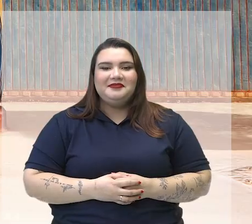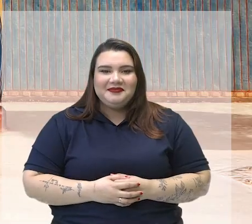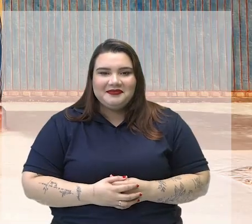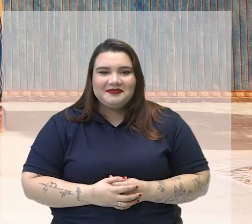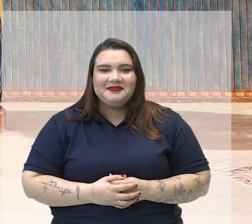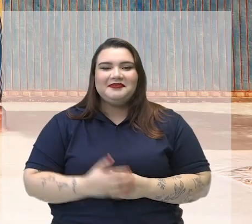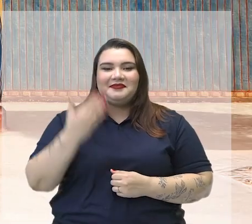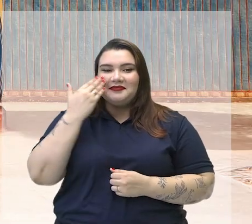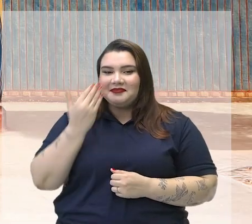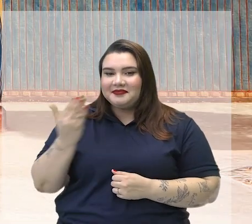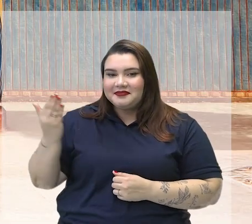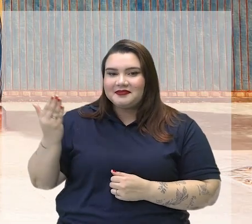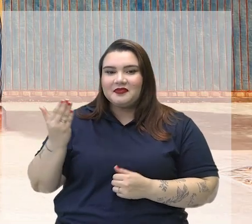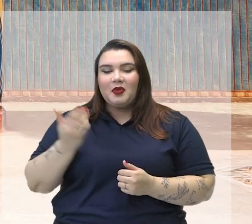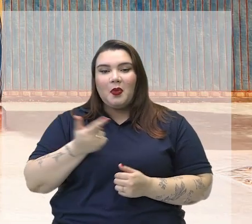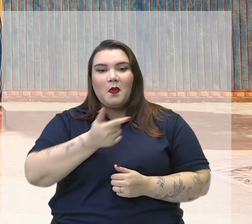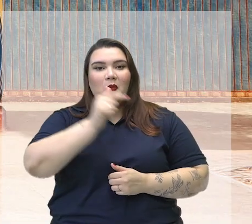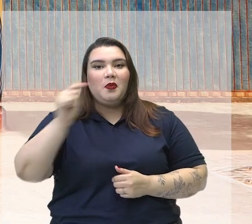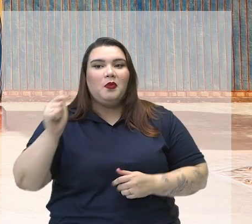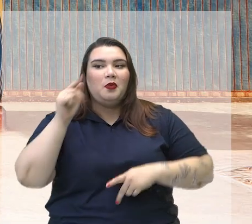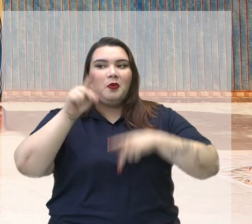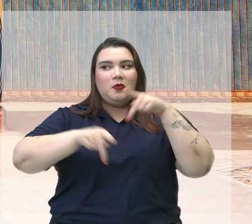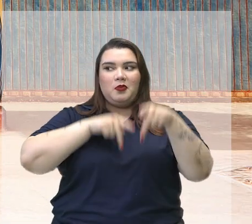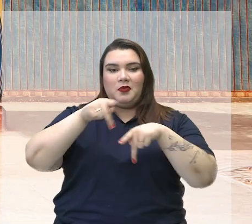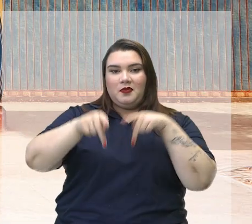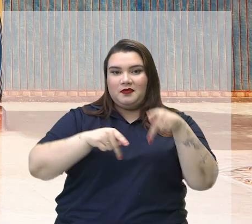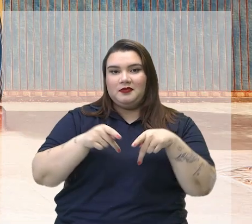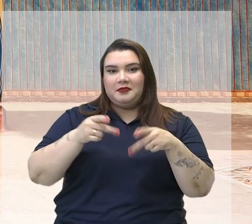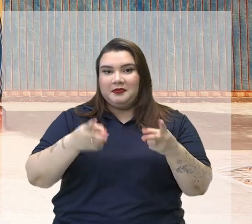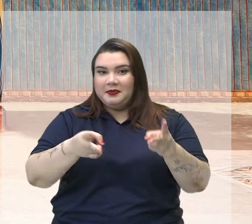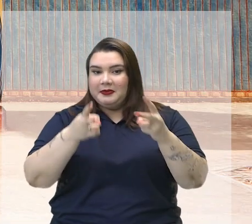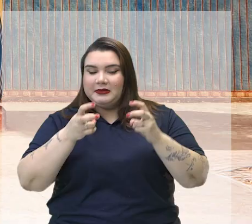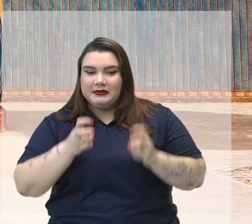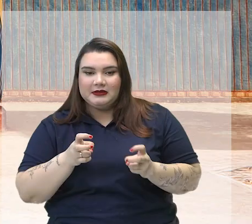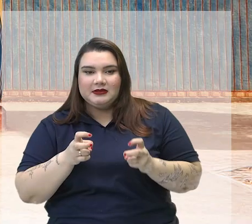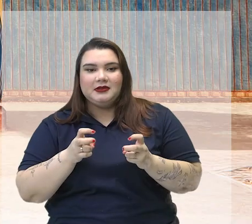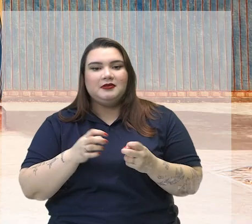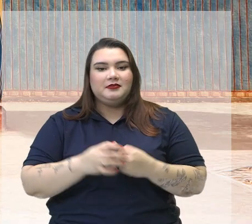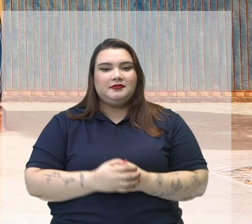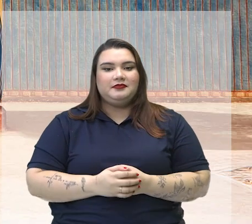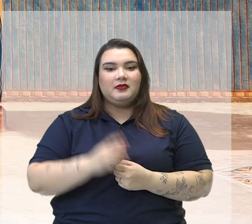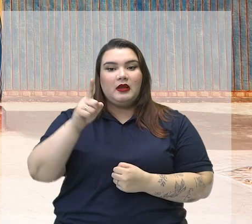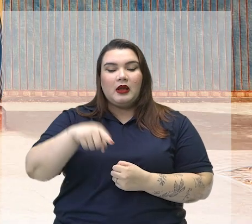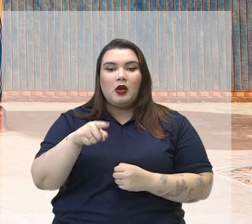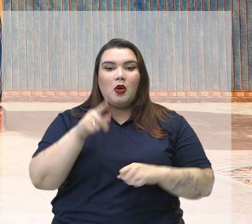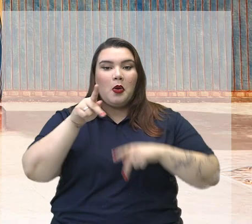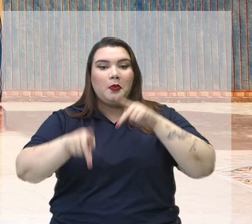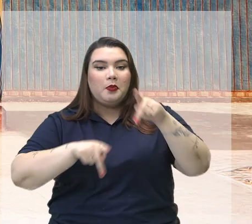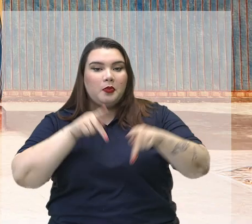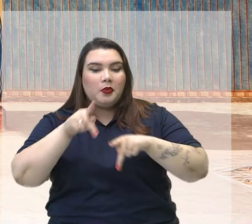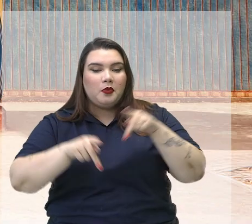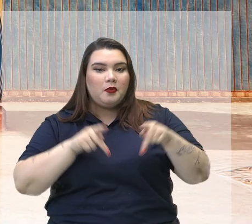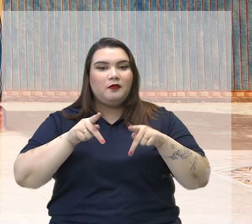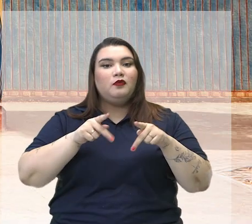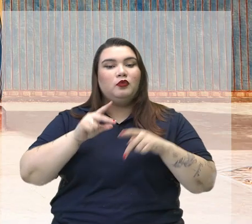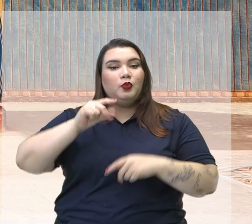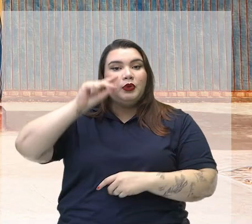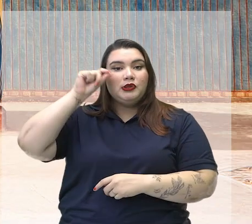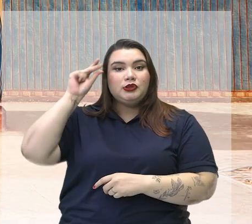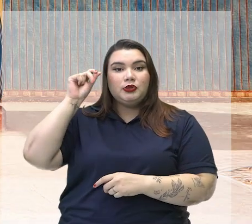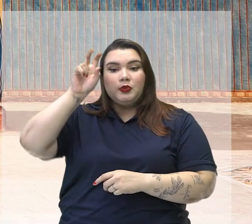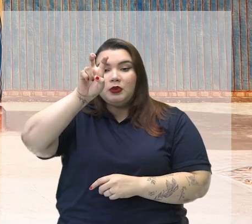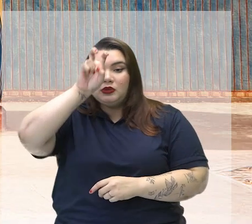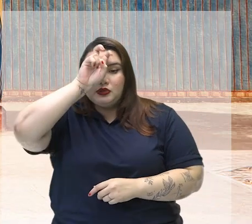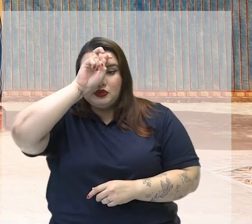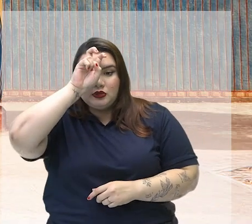Então, aqui é uma outra civilização, como vocês podem ver, é a civilização do Antigo Egito. Olha